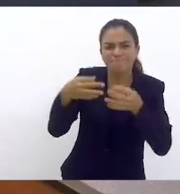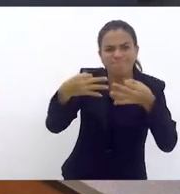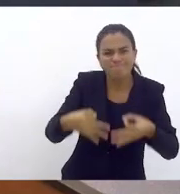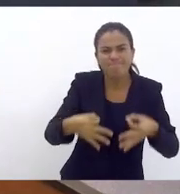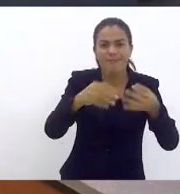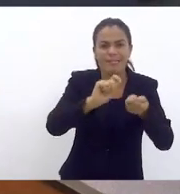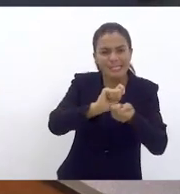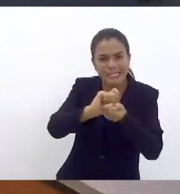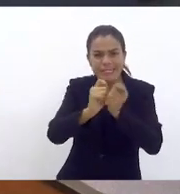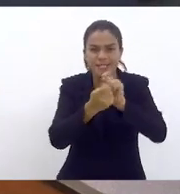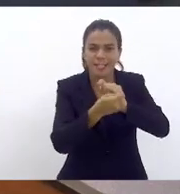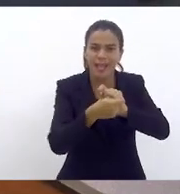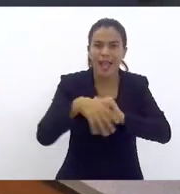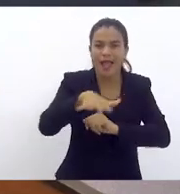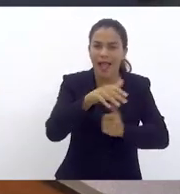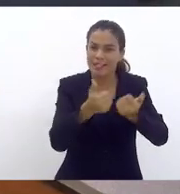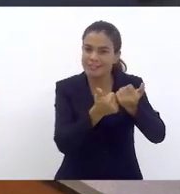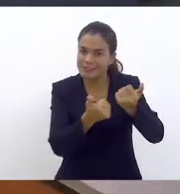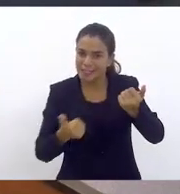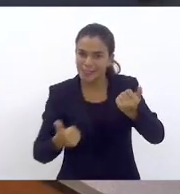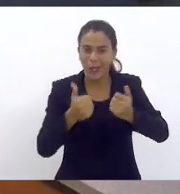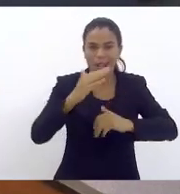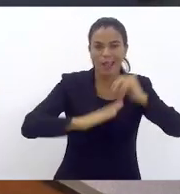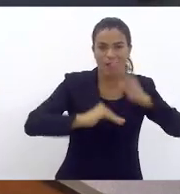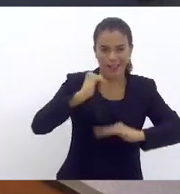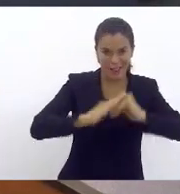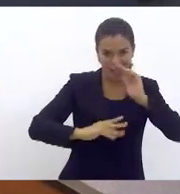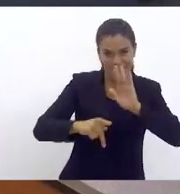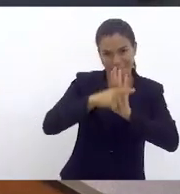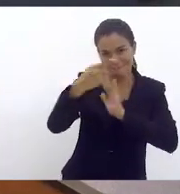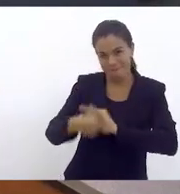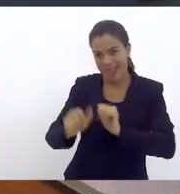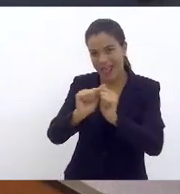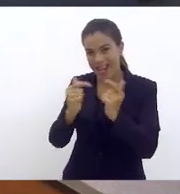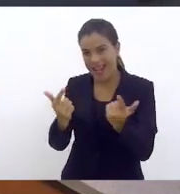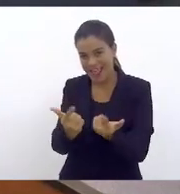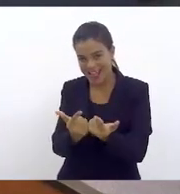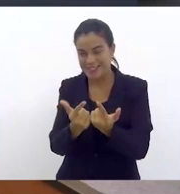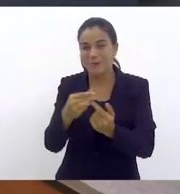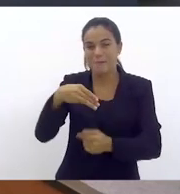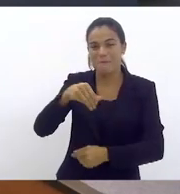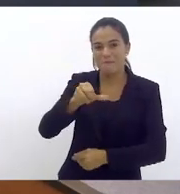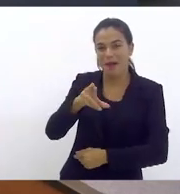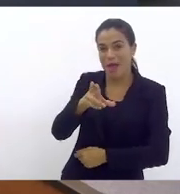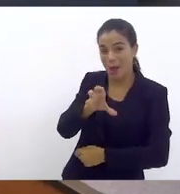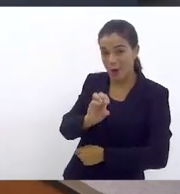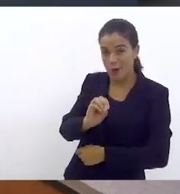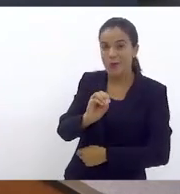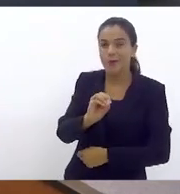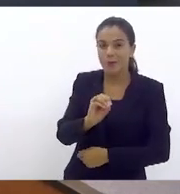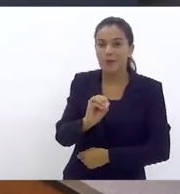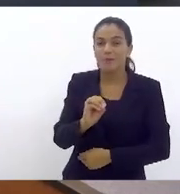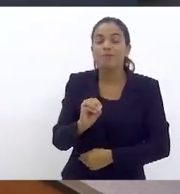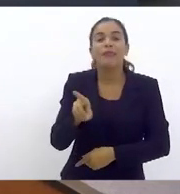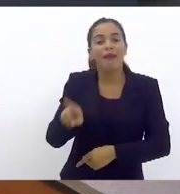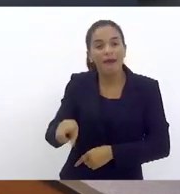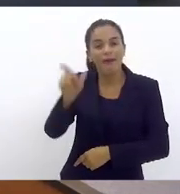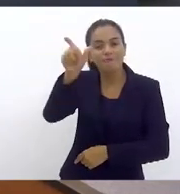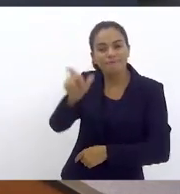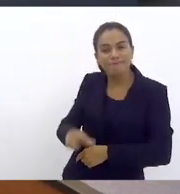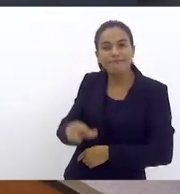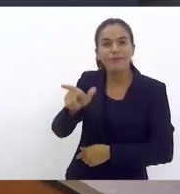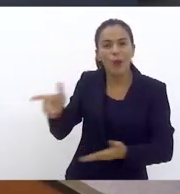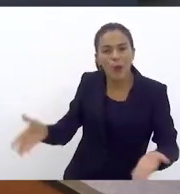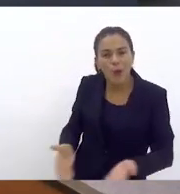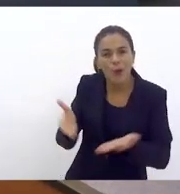referências Assessoria Técnica que da nossa casa o senhor Mauro Osório que é Além de estar